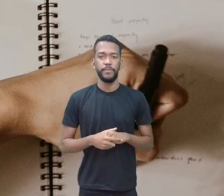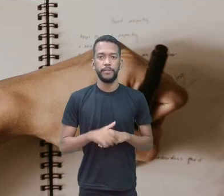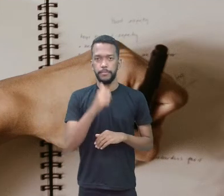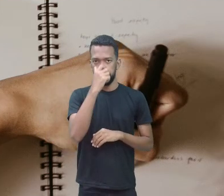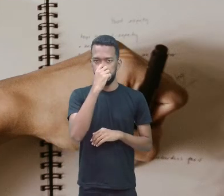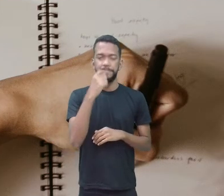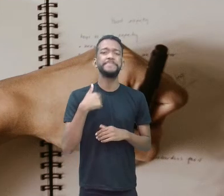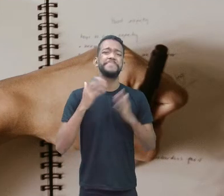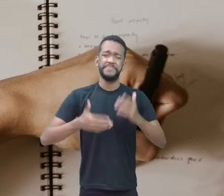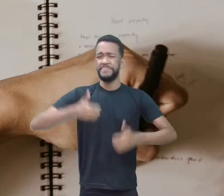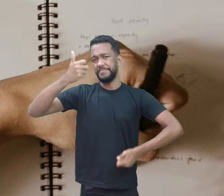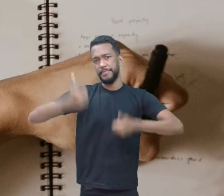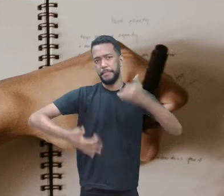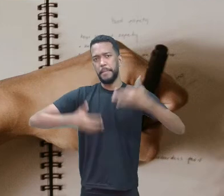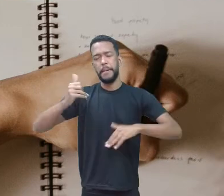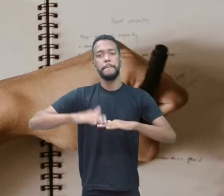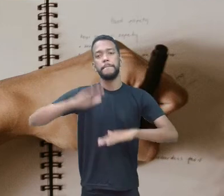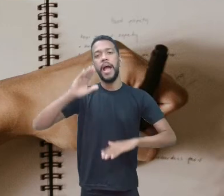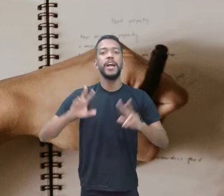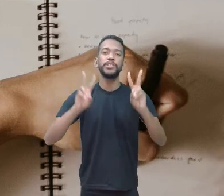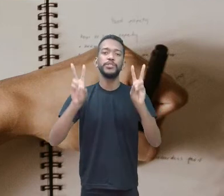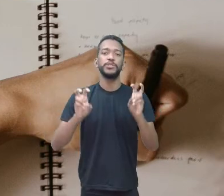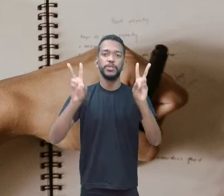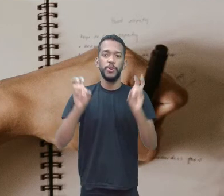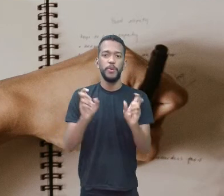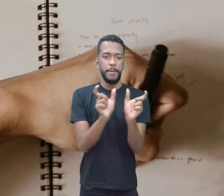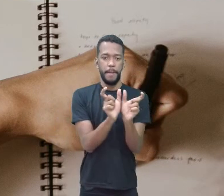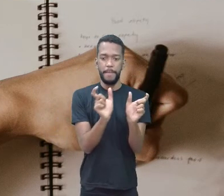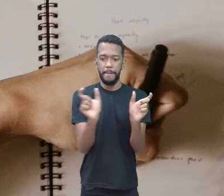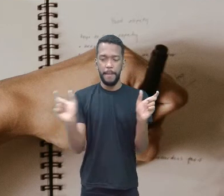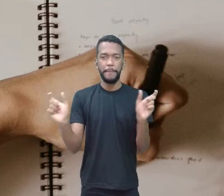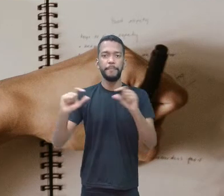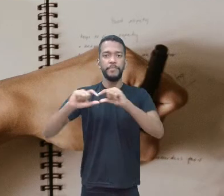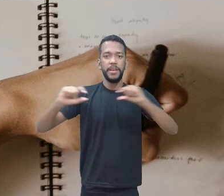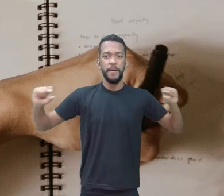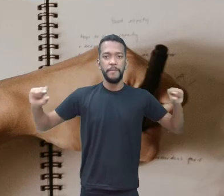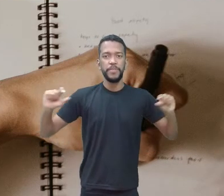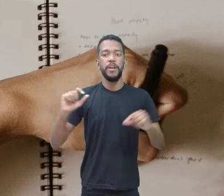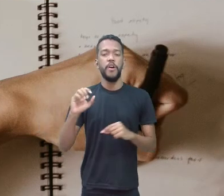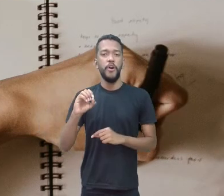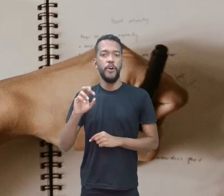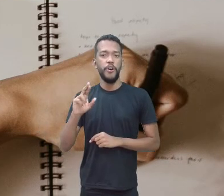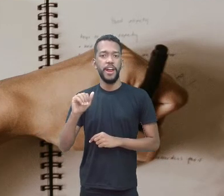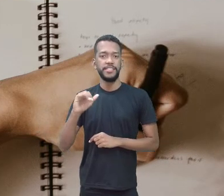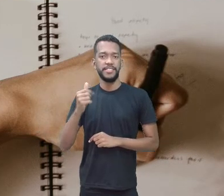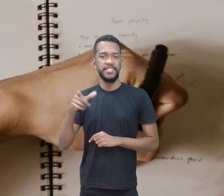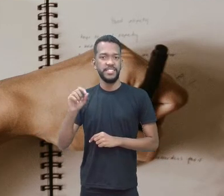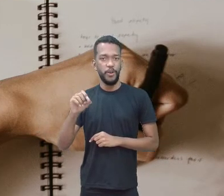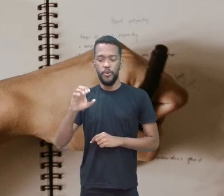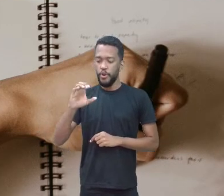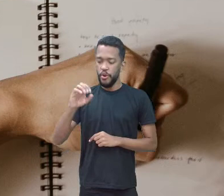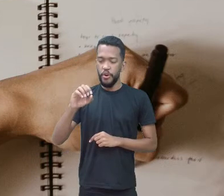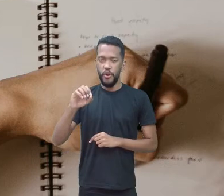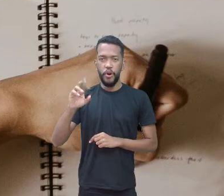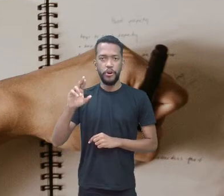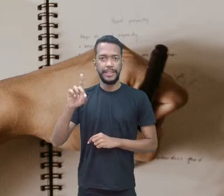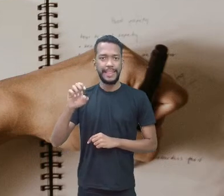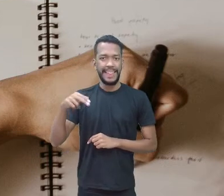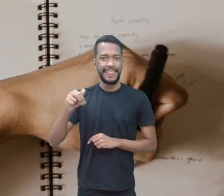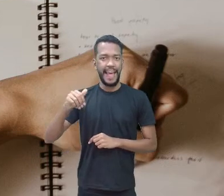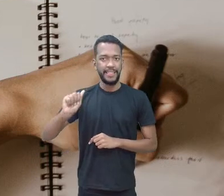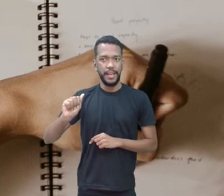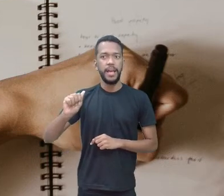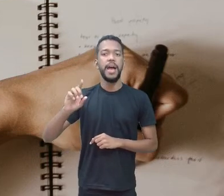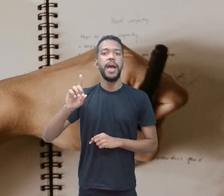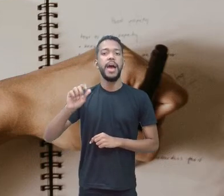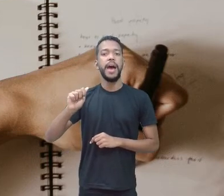muito mais, né? Sobre as orações coordenadas assindética, que é a primeira. E falei um